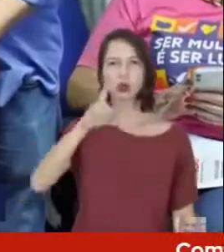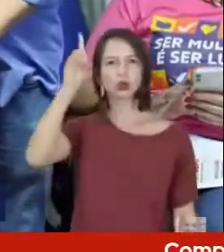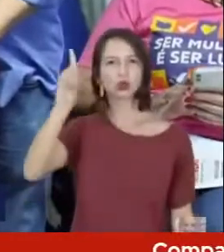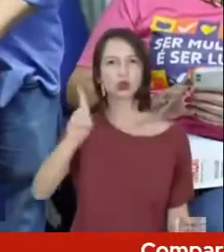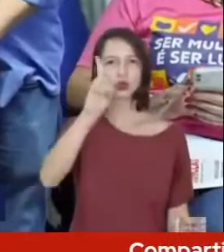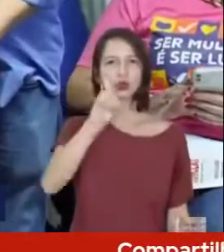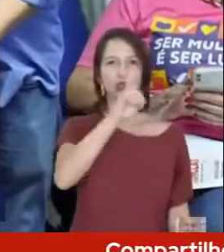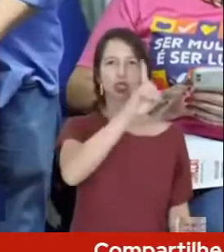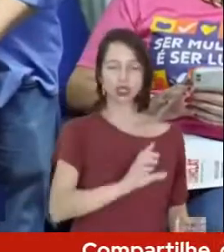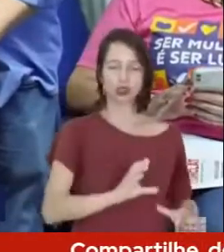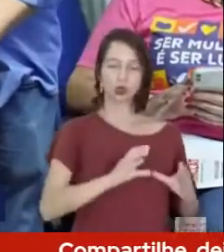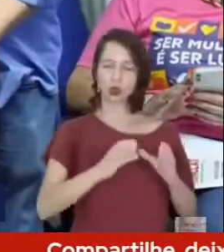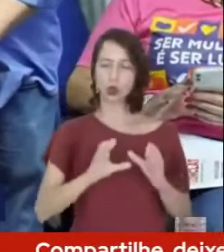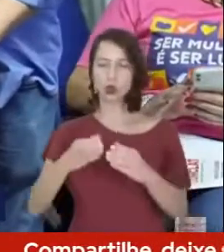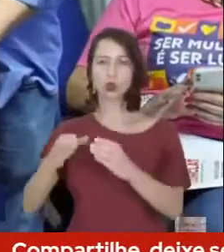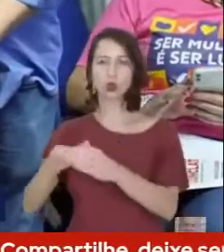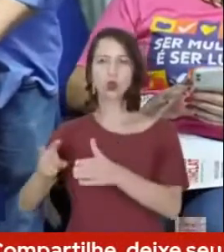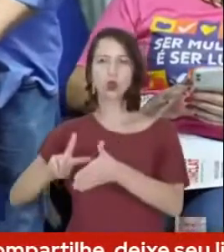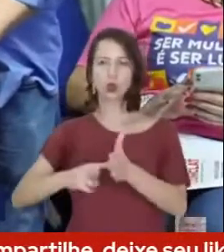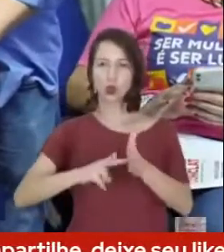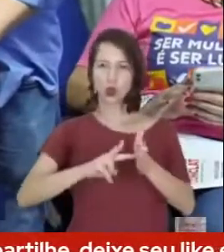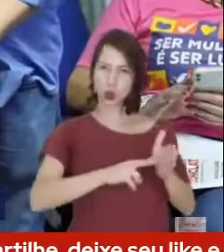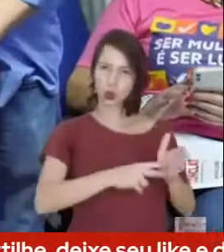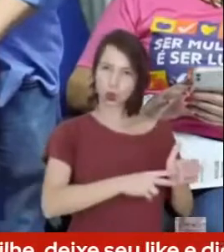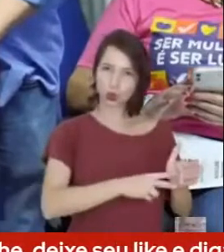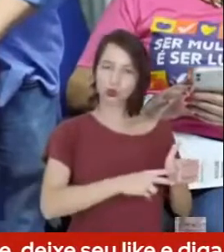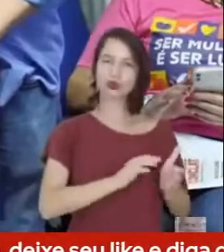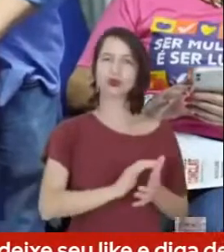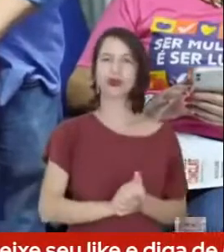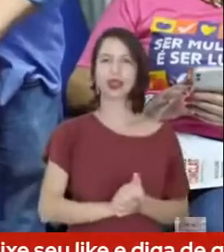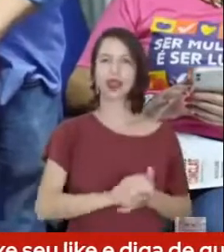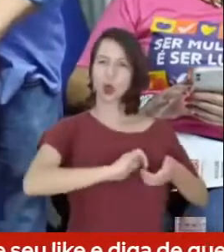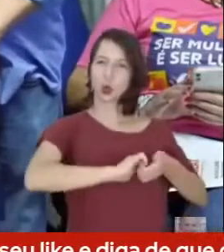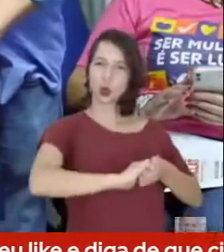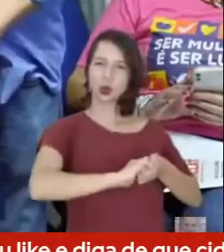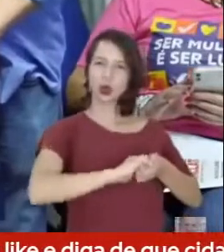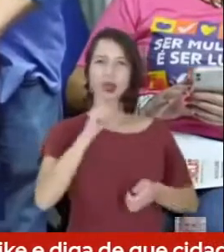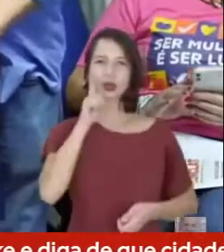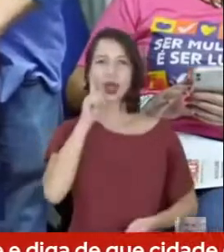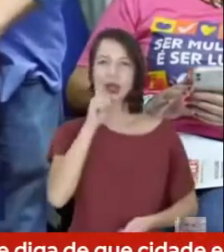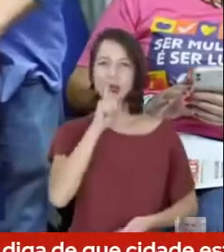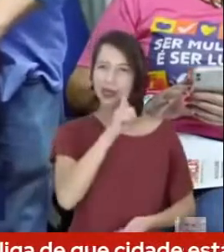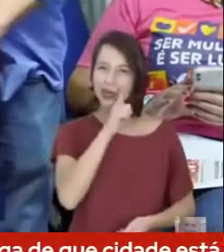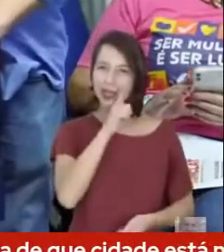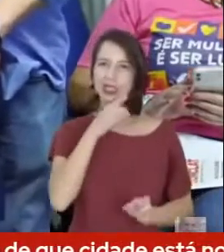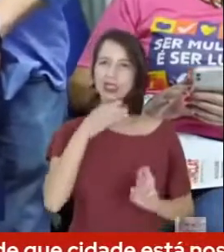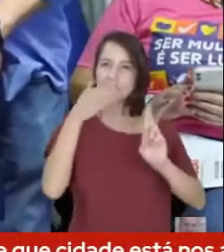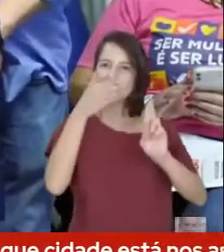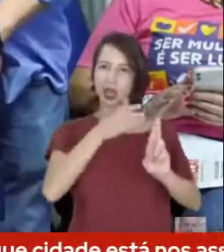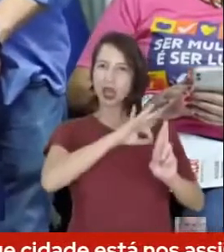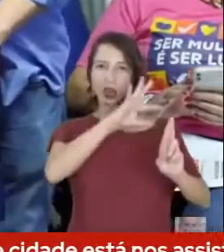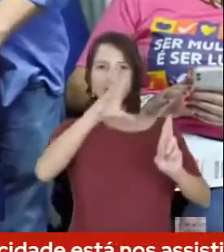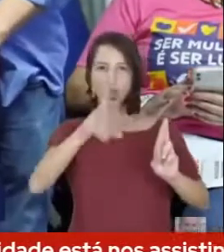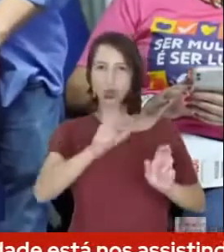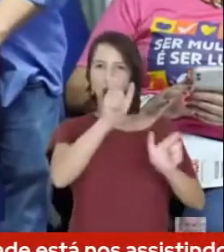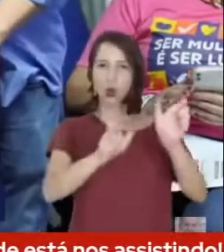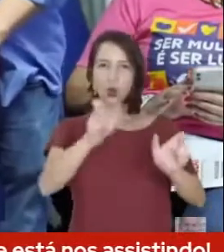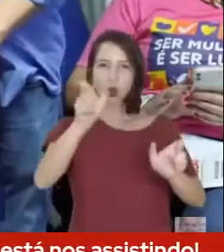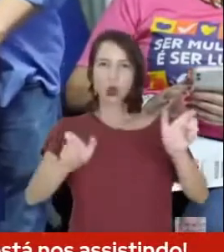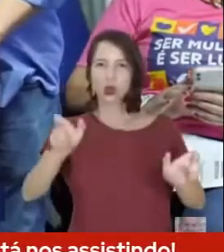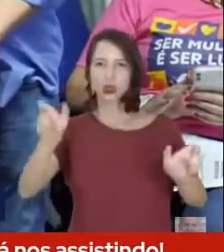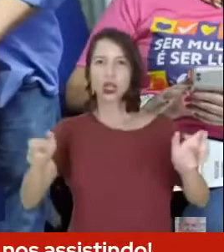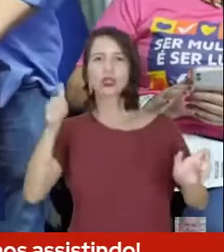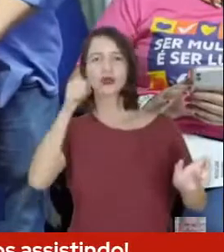estão dando um show de bola aqui nos homens, porque tem mais da metade é mulher. Então, parabéns às mulheres.